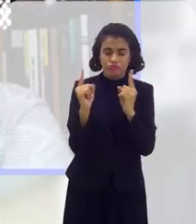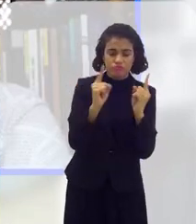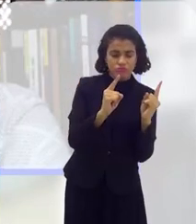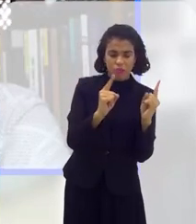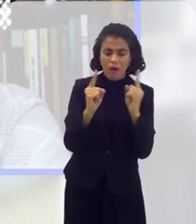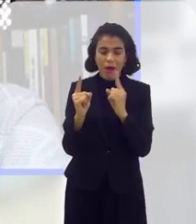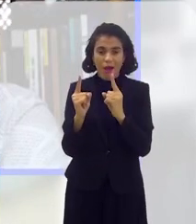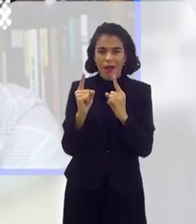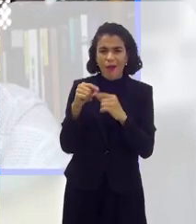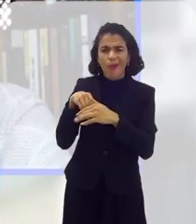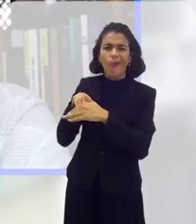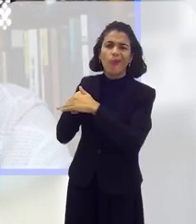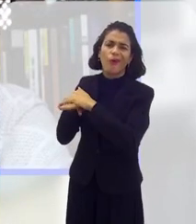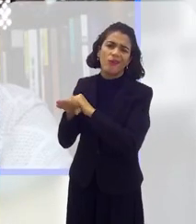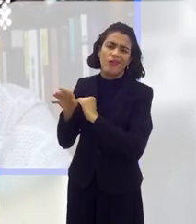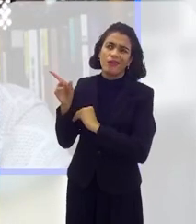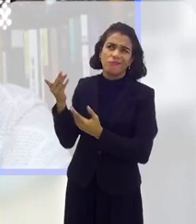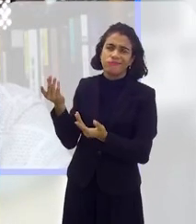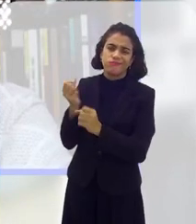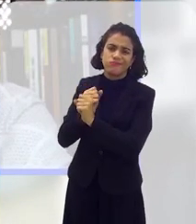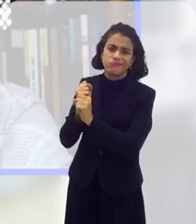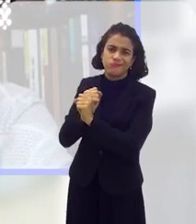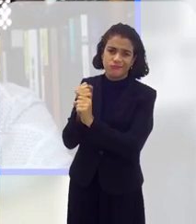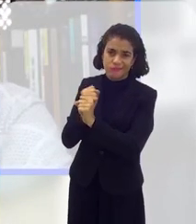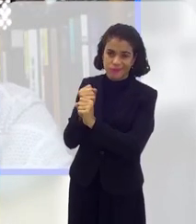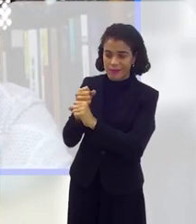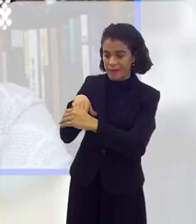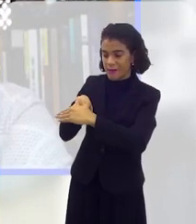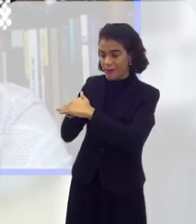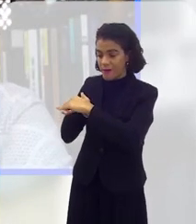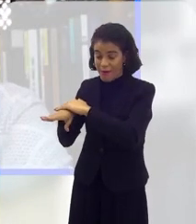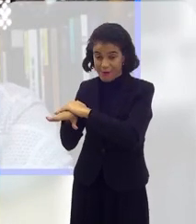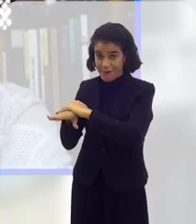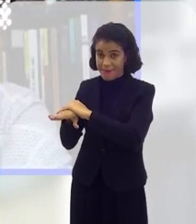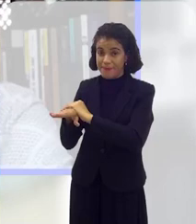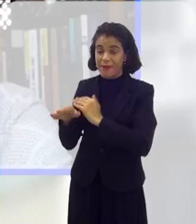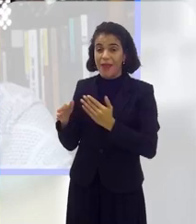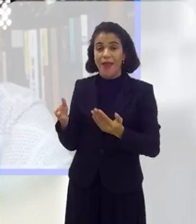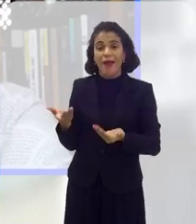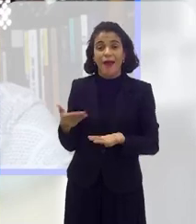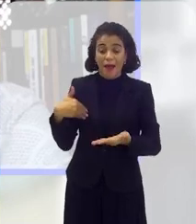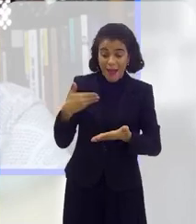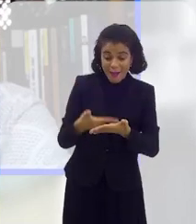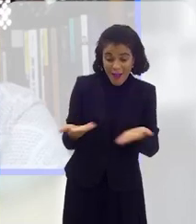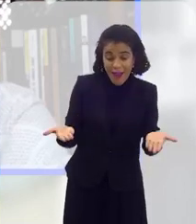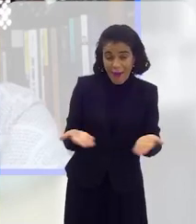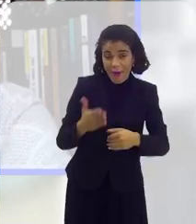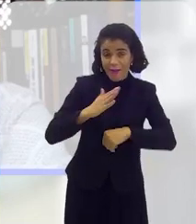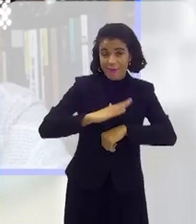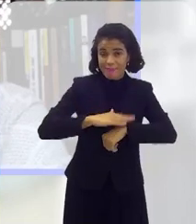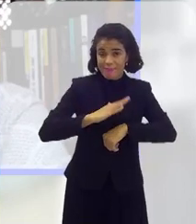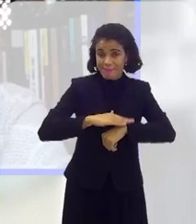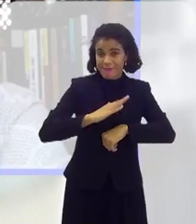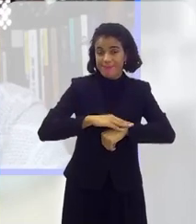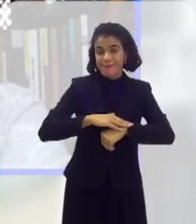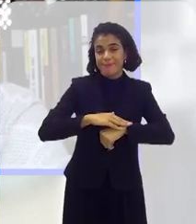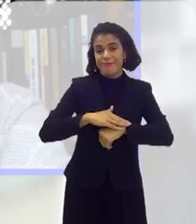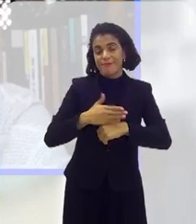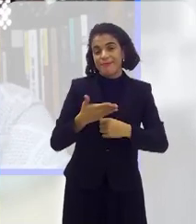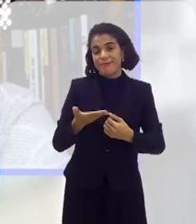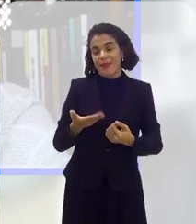Então, essa história ficou guardada durante muito tempo, e até que chegou o momento em